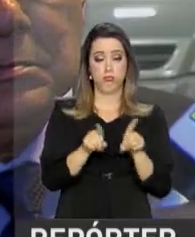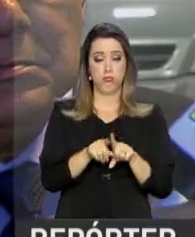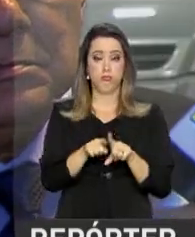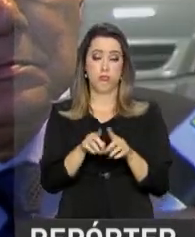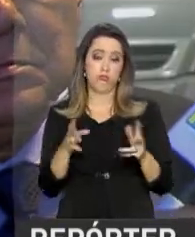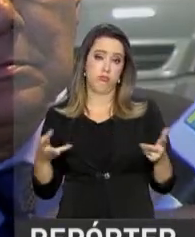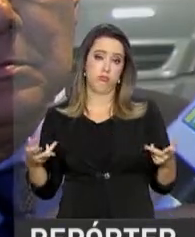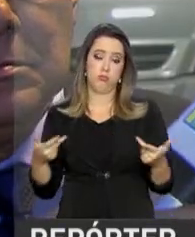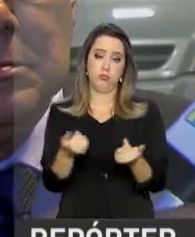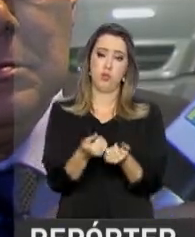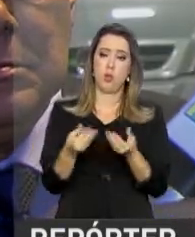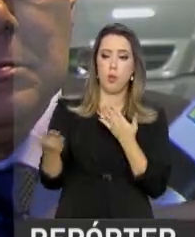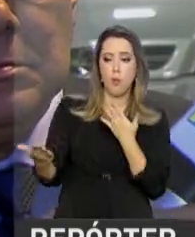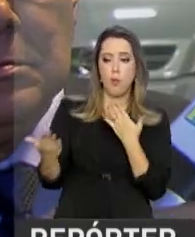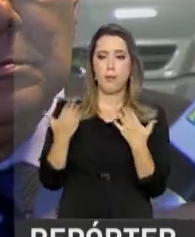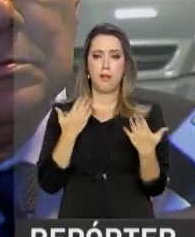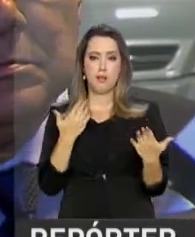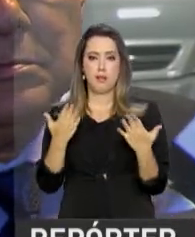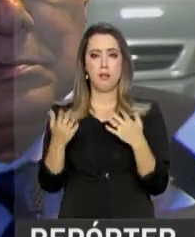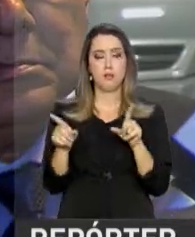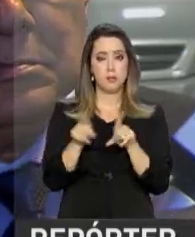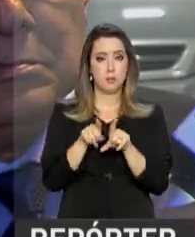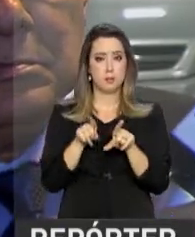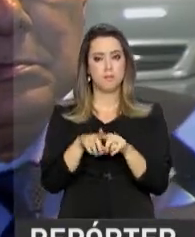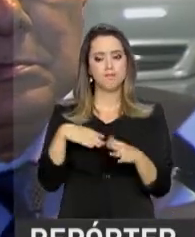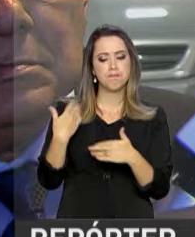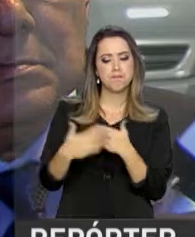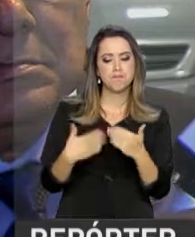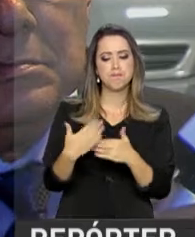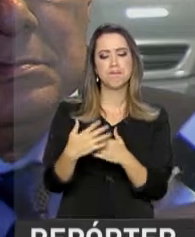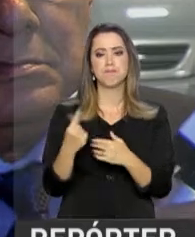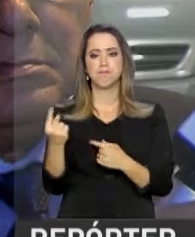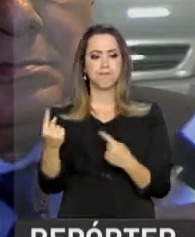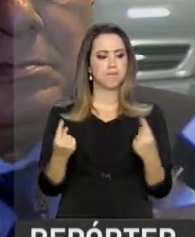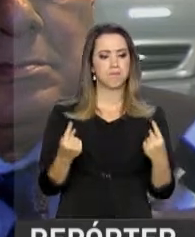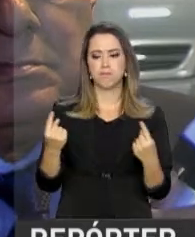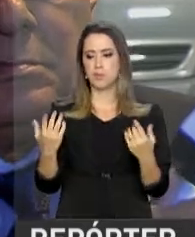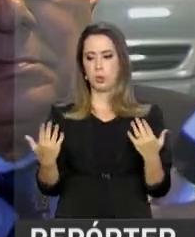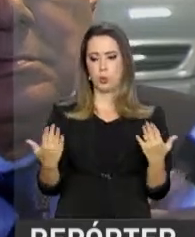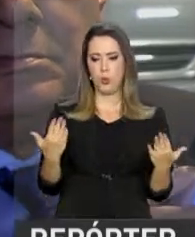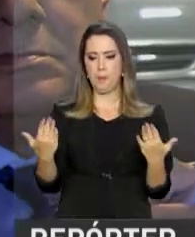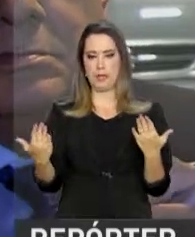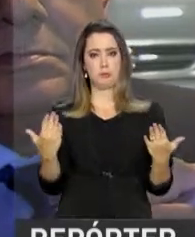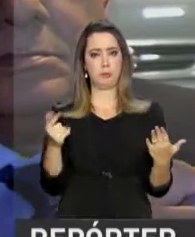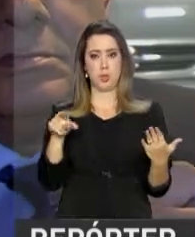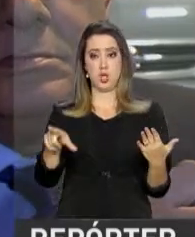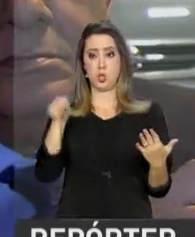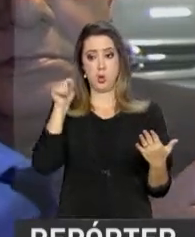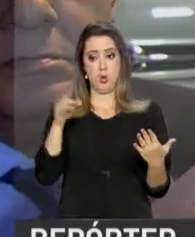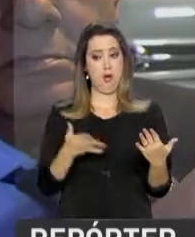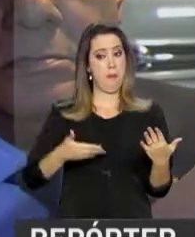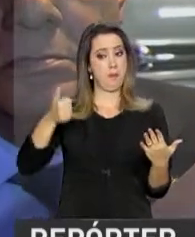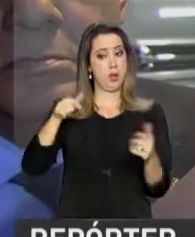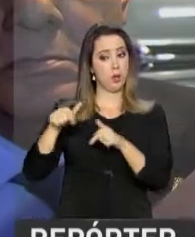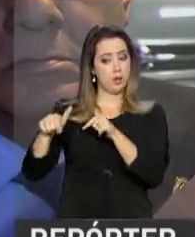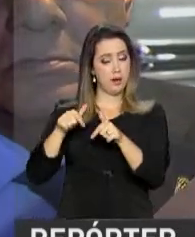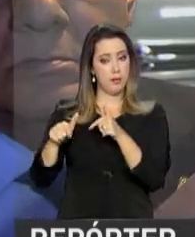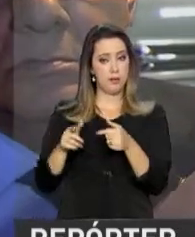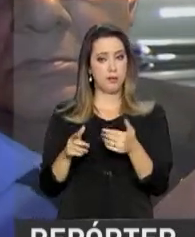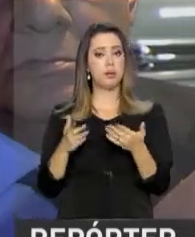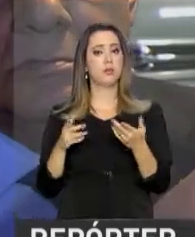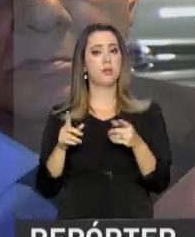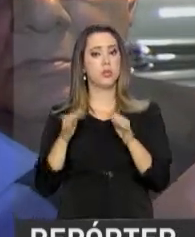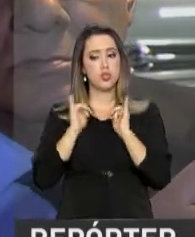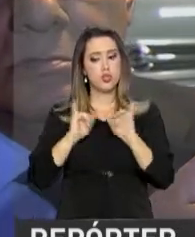eficácia e comparar também há o desempenho entre eles de modo que possamos escolher a melhor prática e